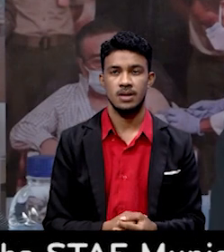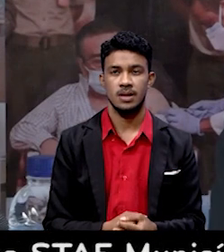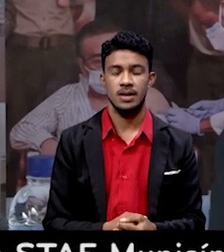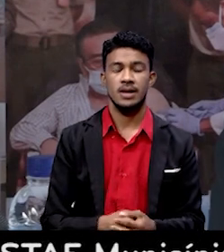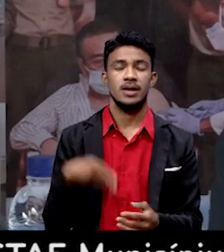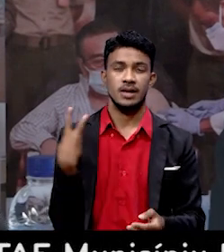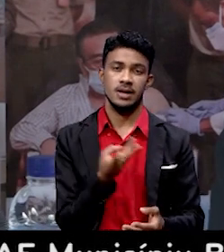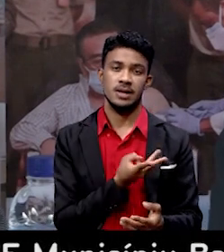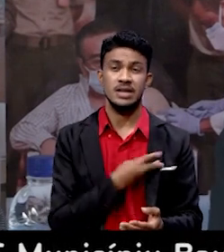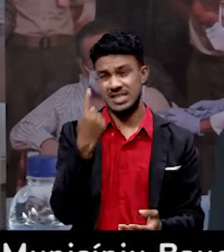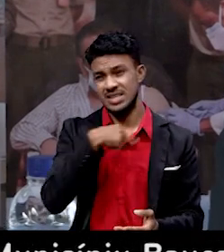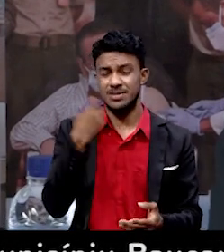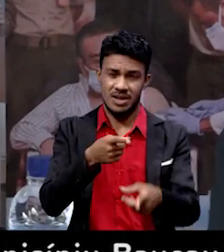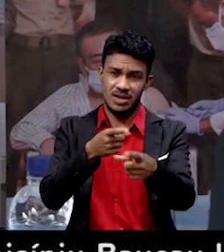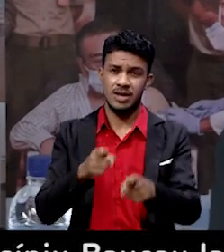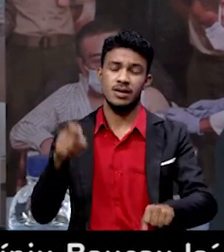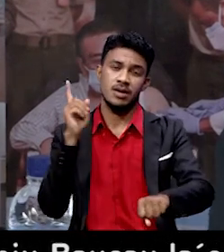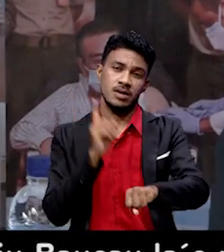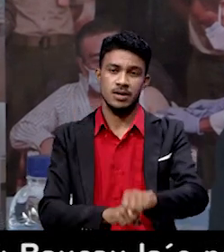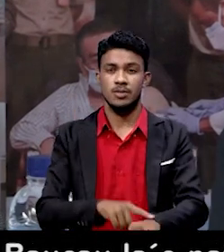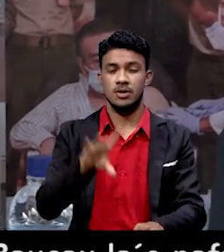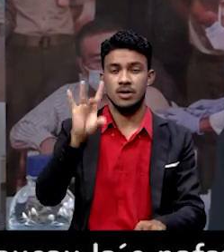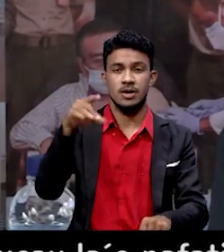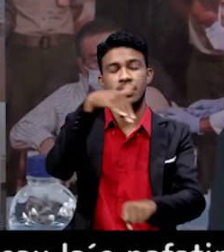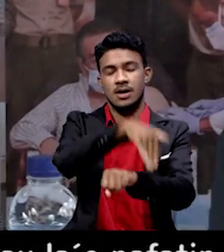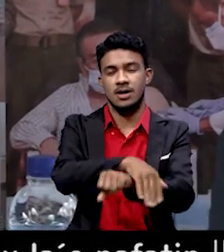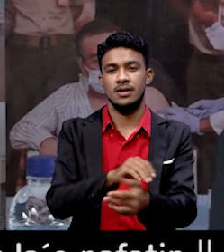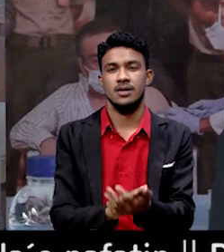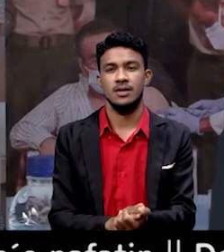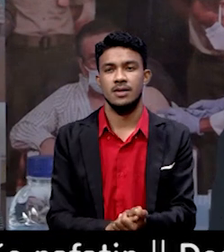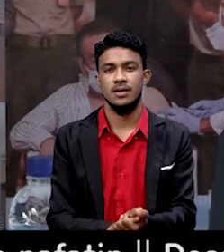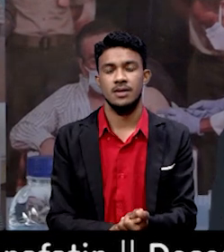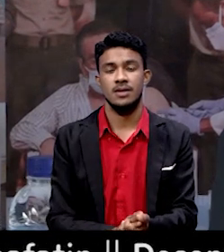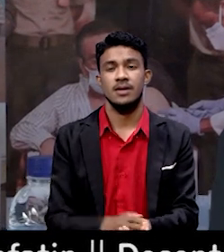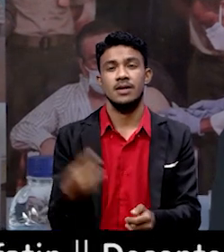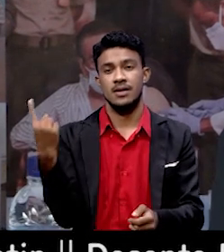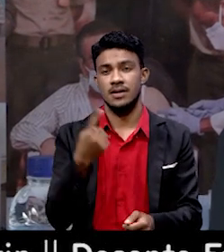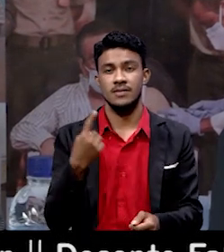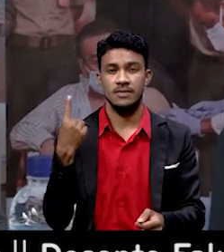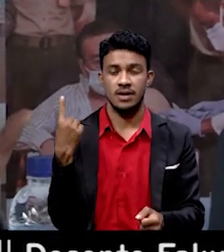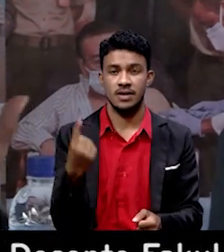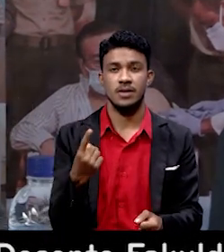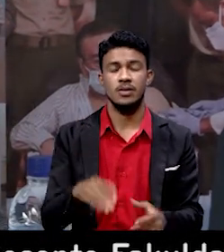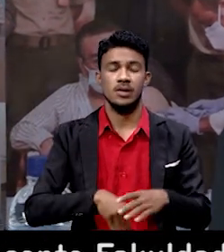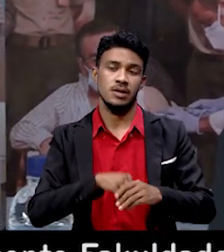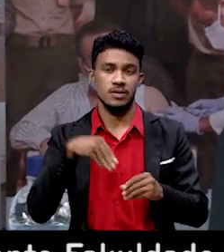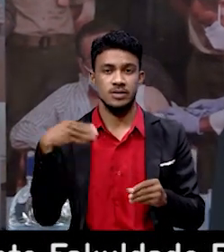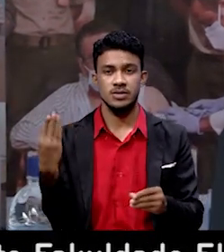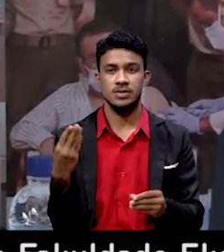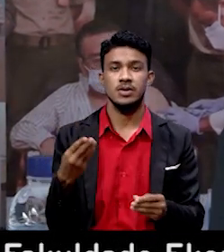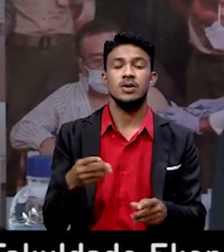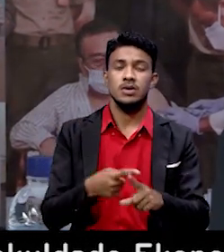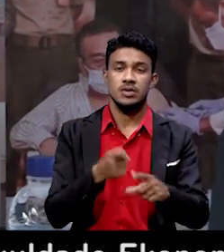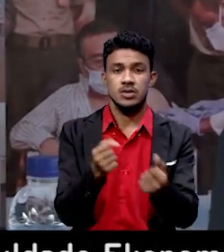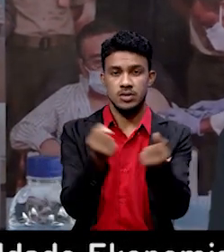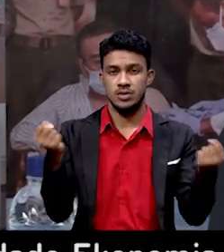civil, sem matrícula, 8 horas da noite. No ano passado foi do Sr. João Campos, externo é do próprio Sr. Chefe de Suco.